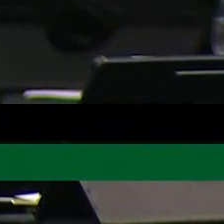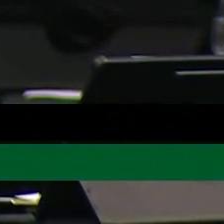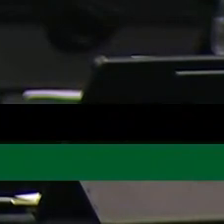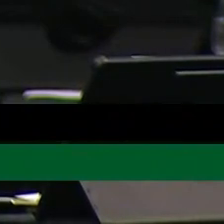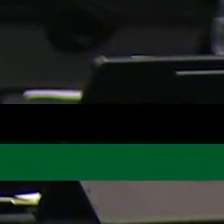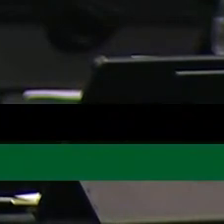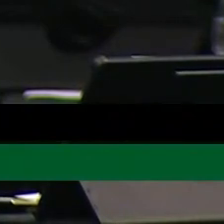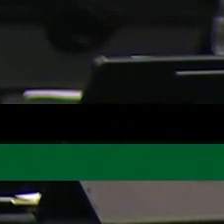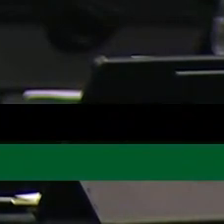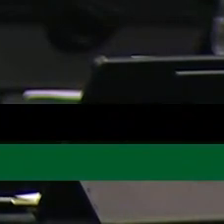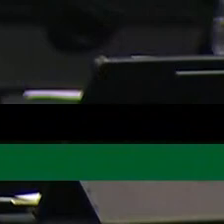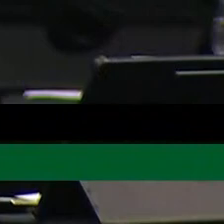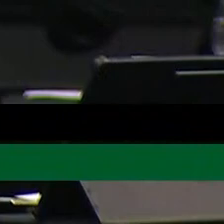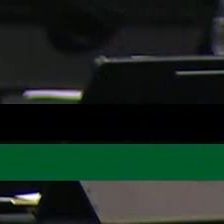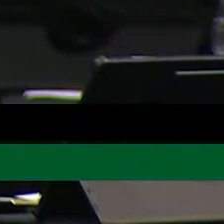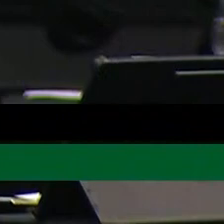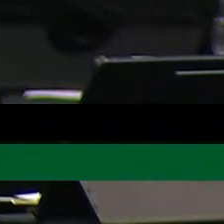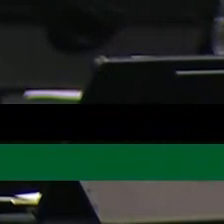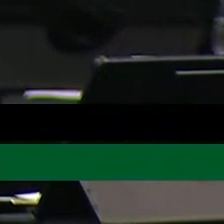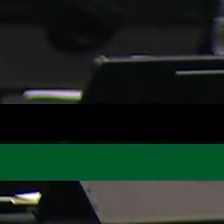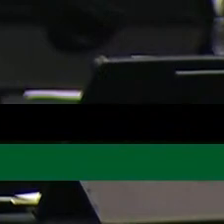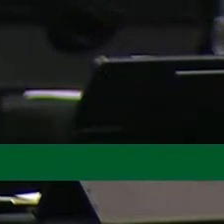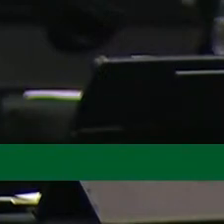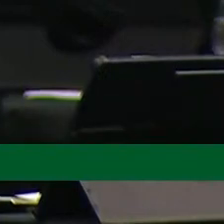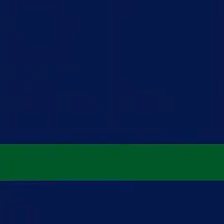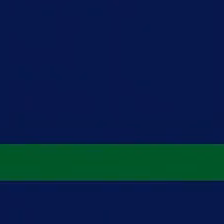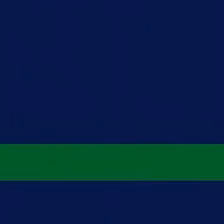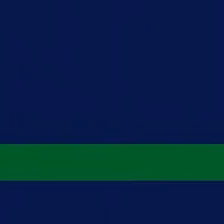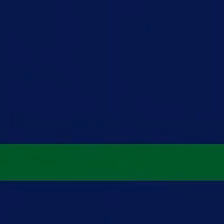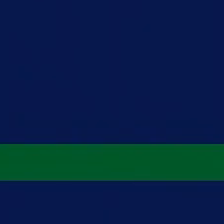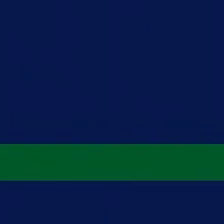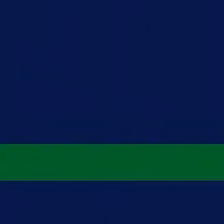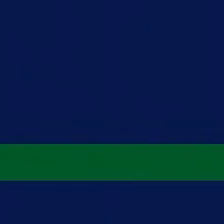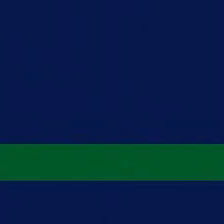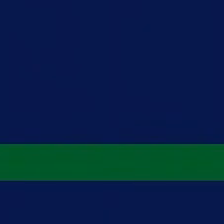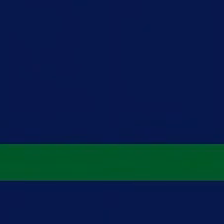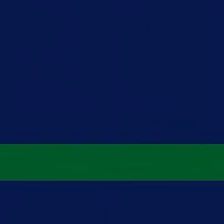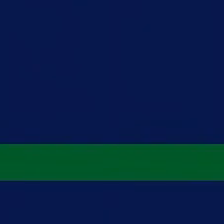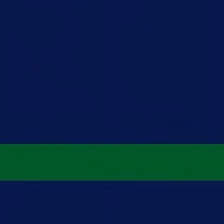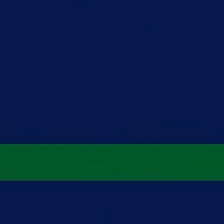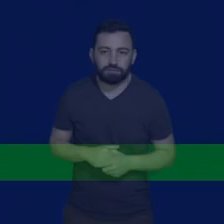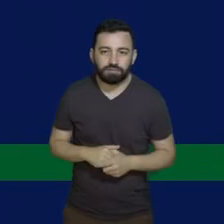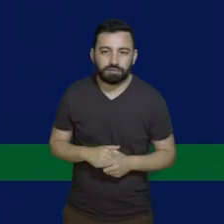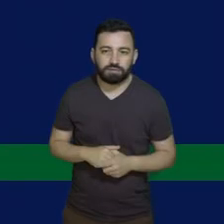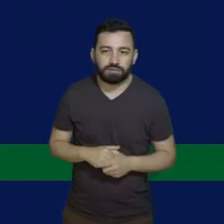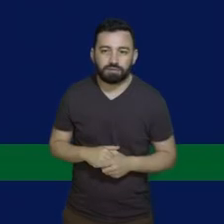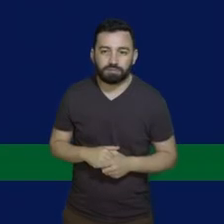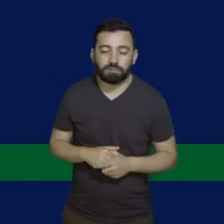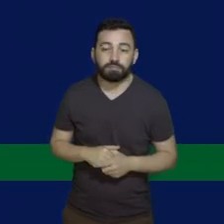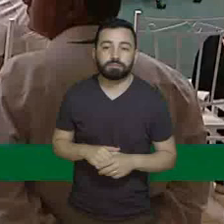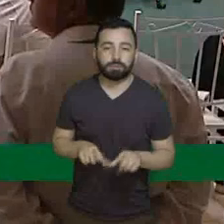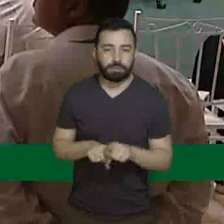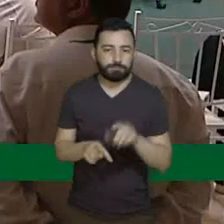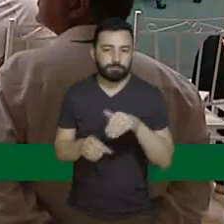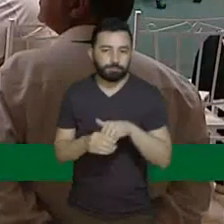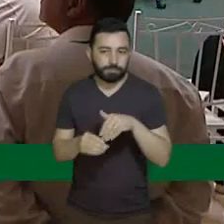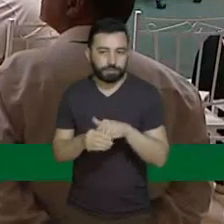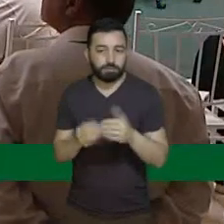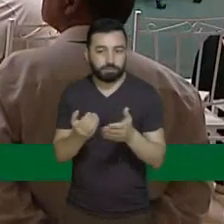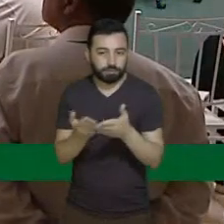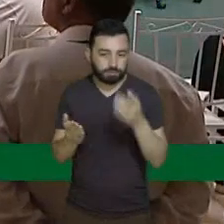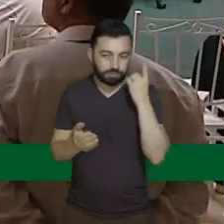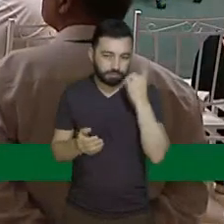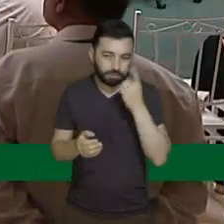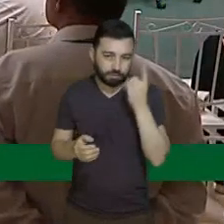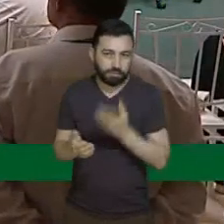outros animais silvestres, inserindo na condição de infração gravíssima. Em votação. Deputados que aprovam,